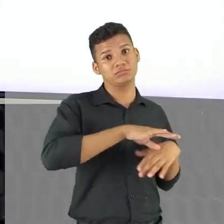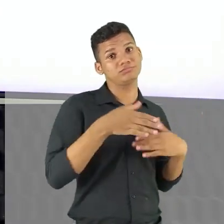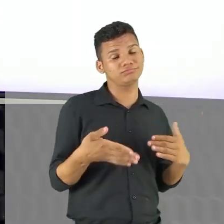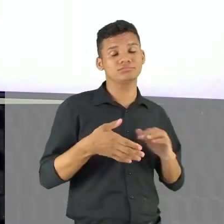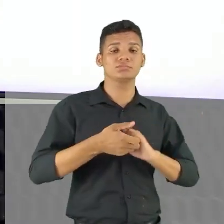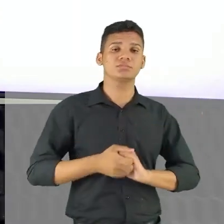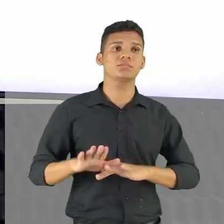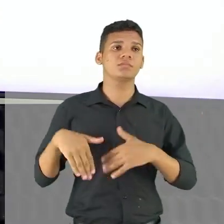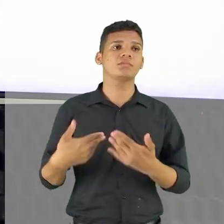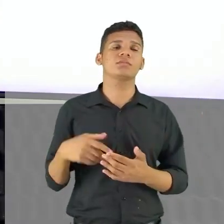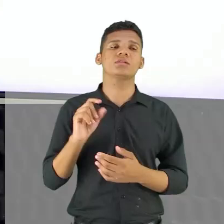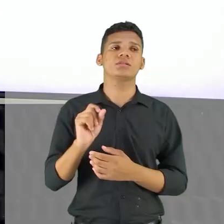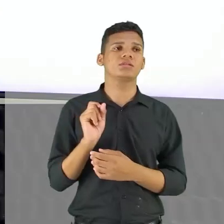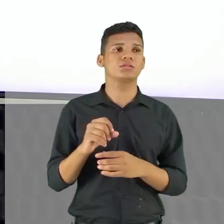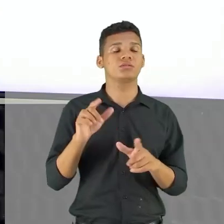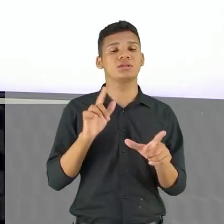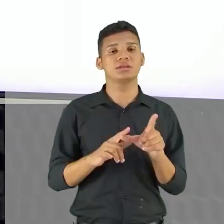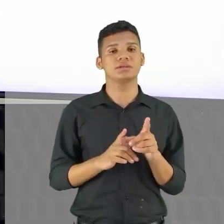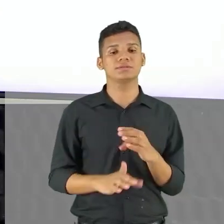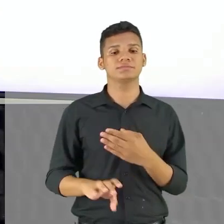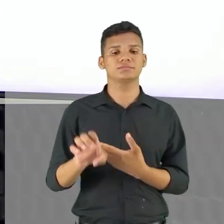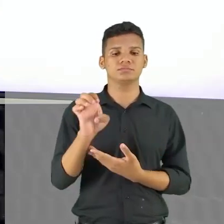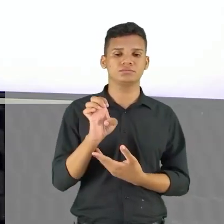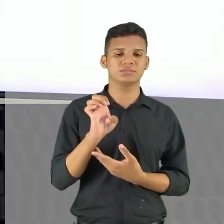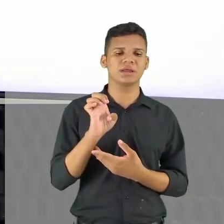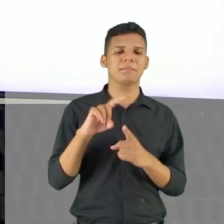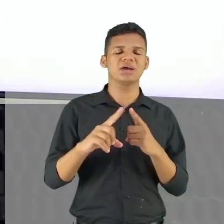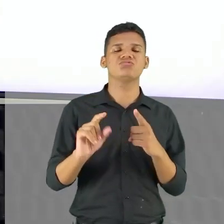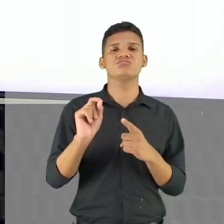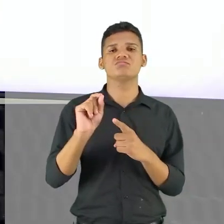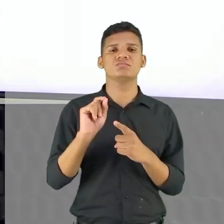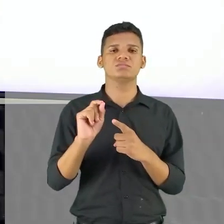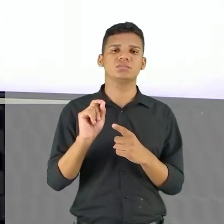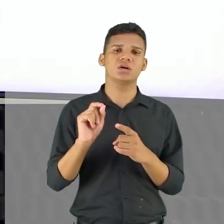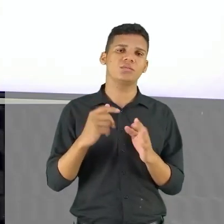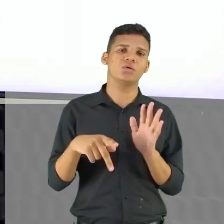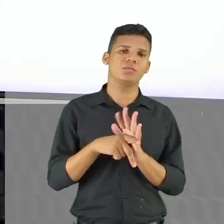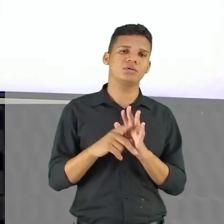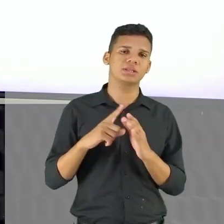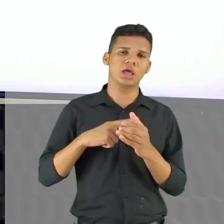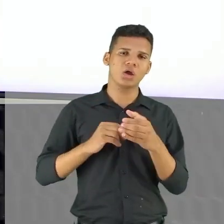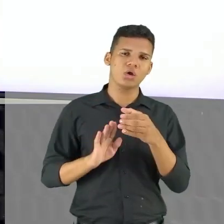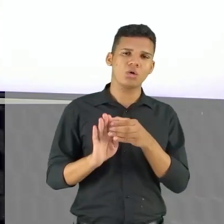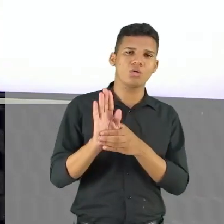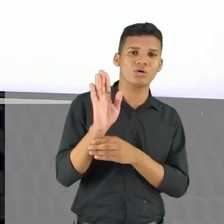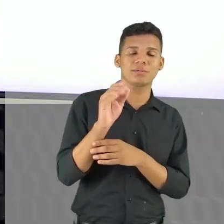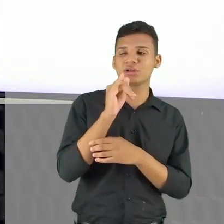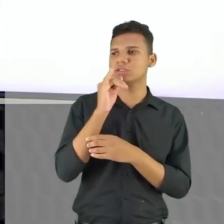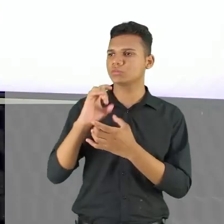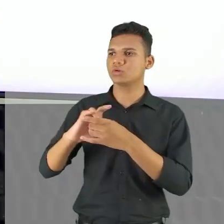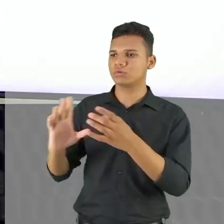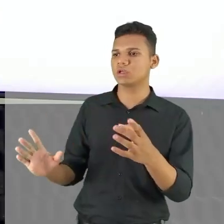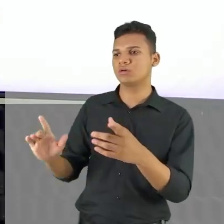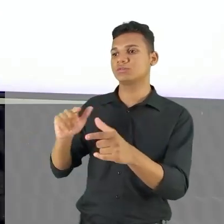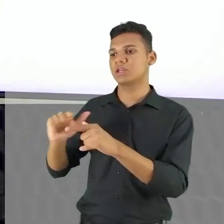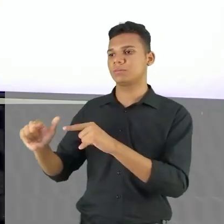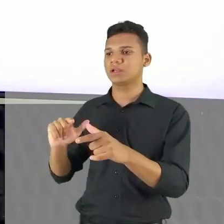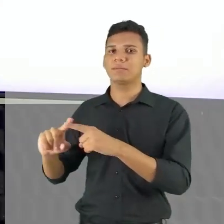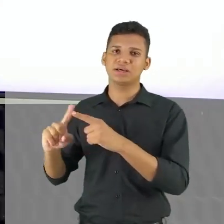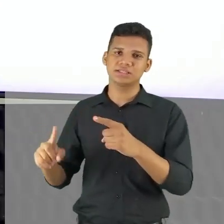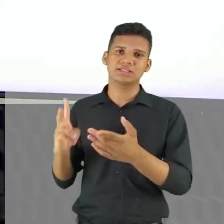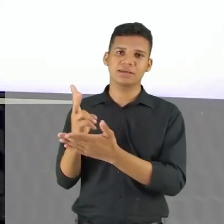é mecanização da produção. Essa mecanização da produção faz com que eu libere mão de obra e aumente a